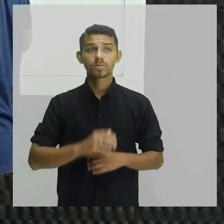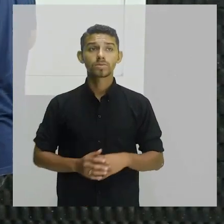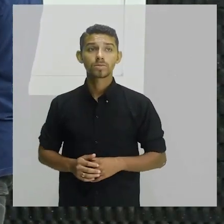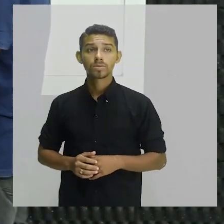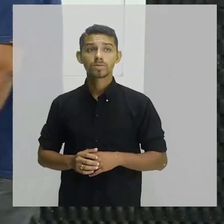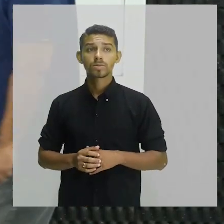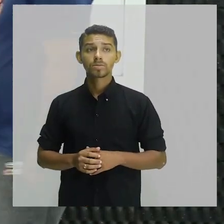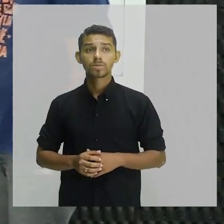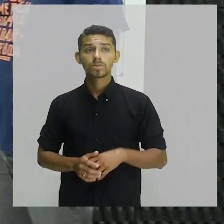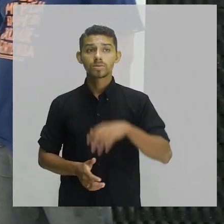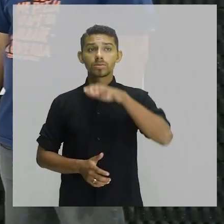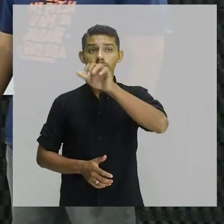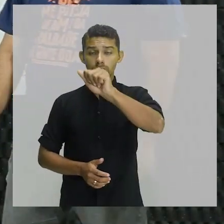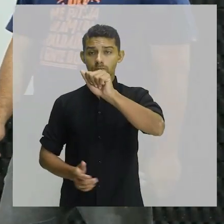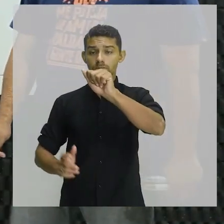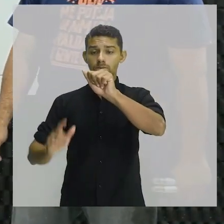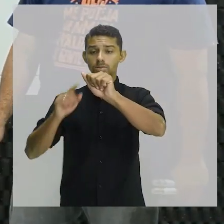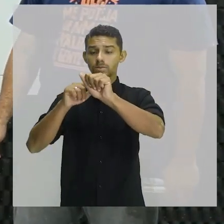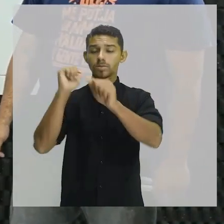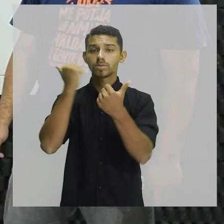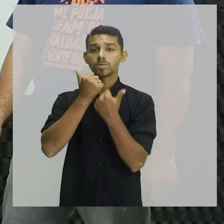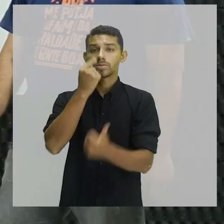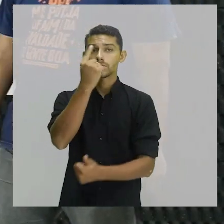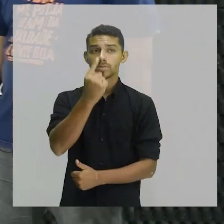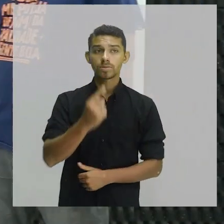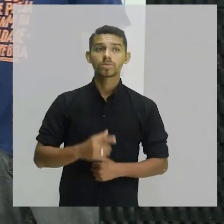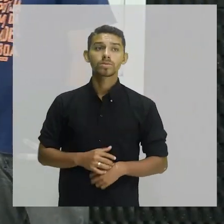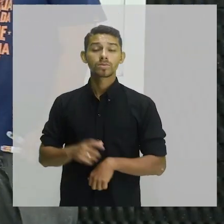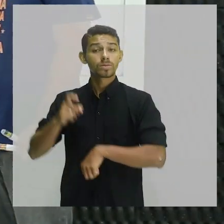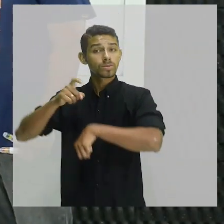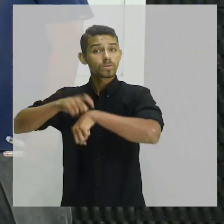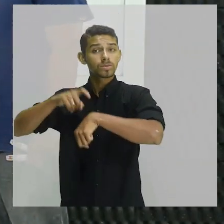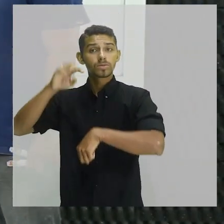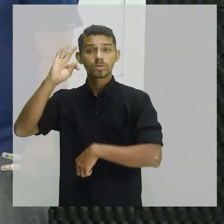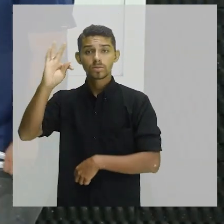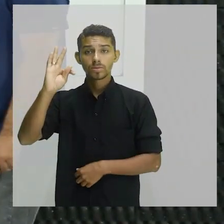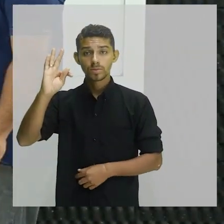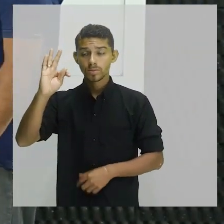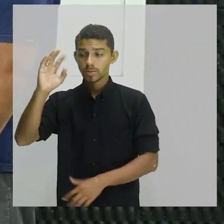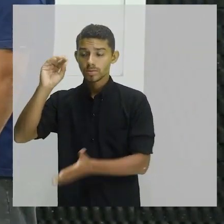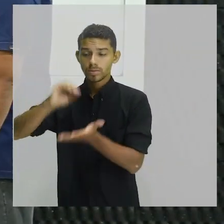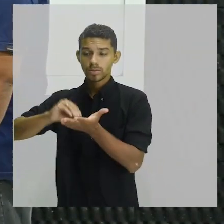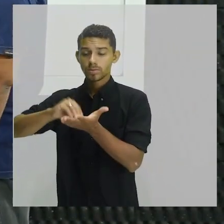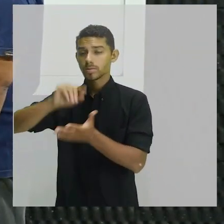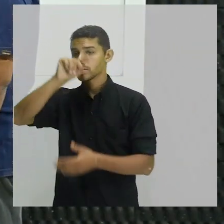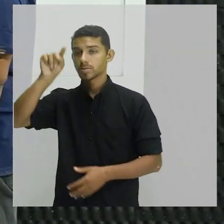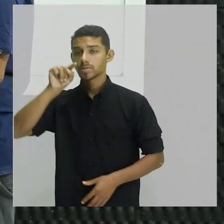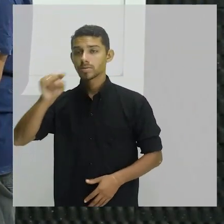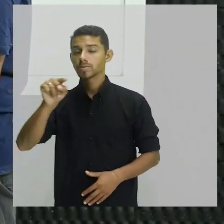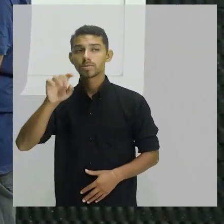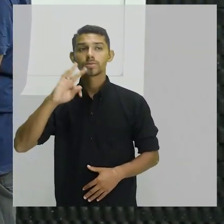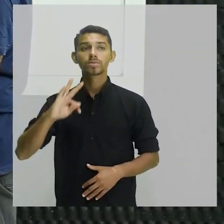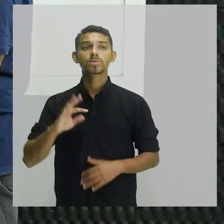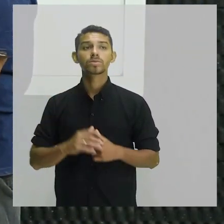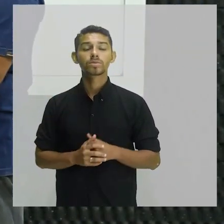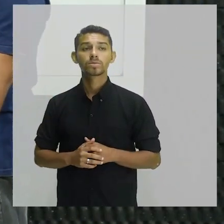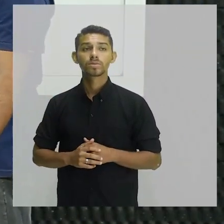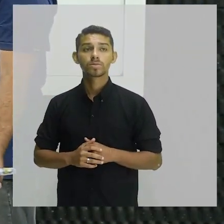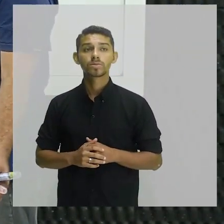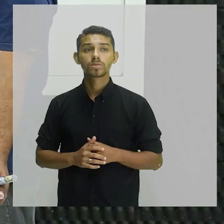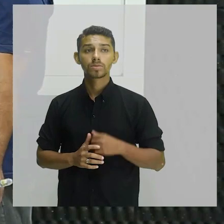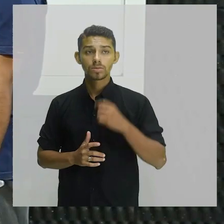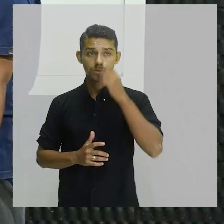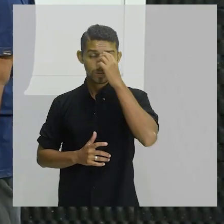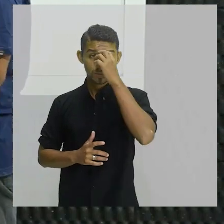vamos encontrar o tempo, né? Ok? Então esse tempo vai ser de quanto? 1 vezes t dá